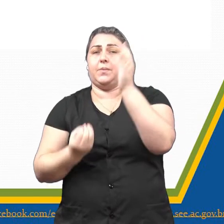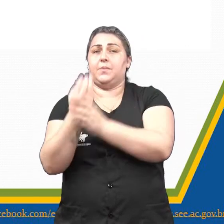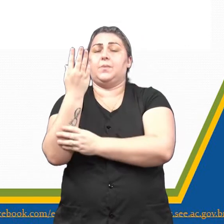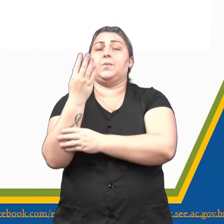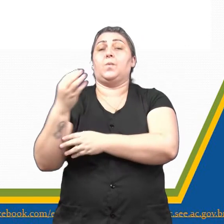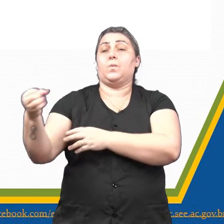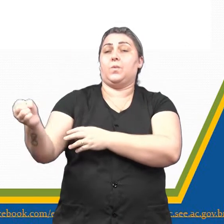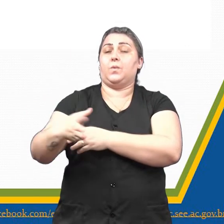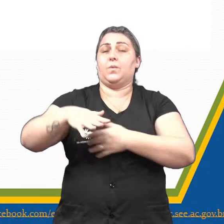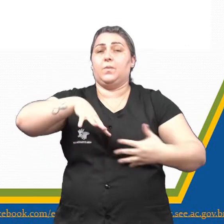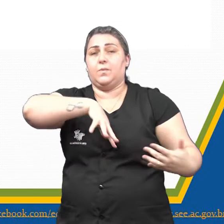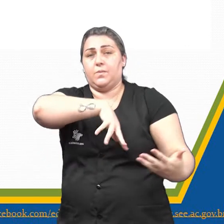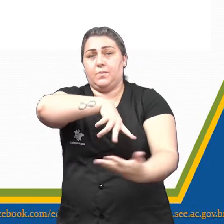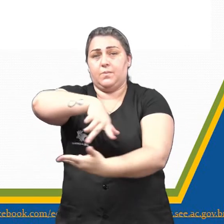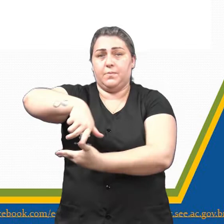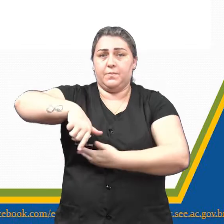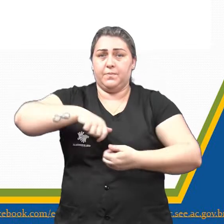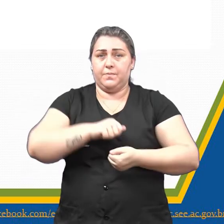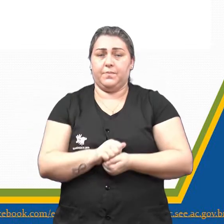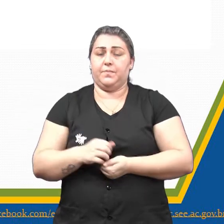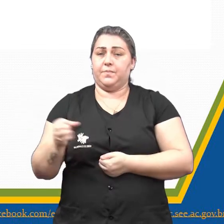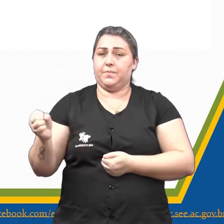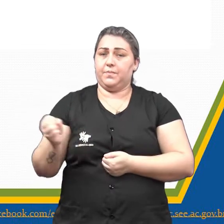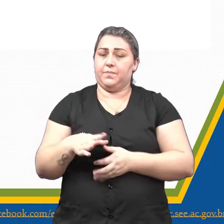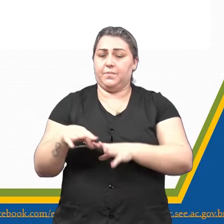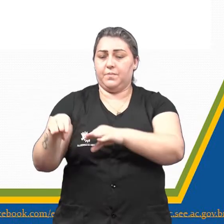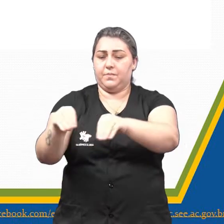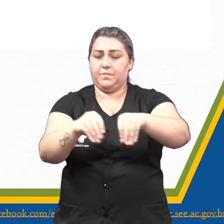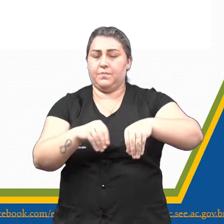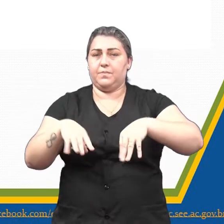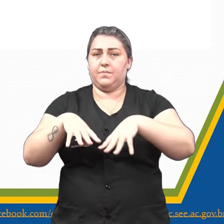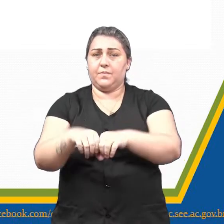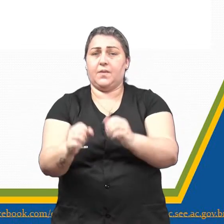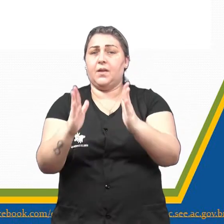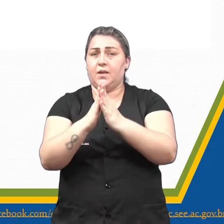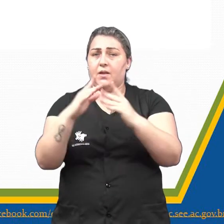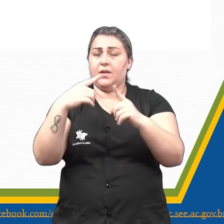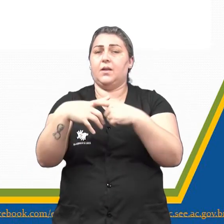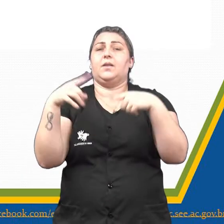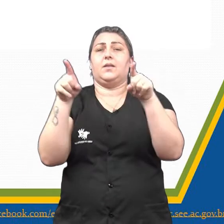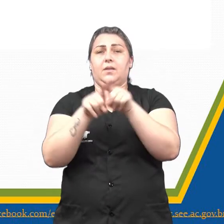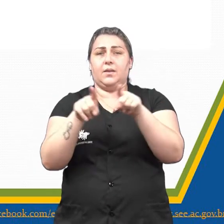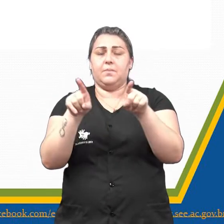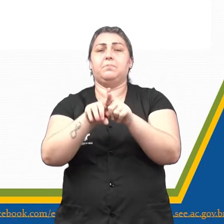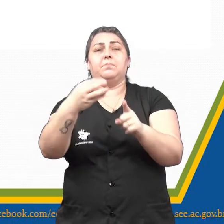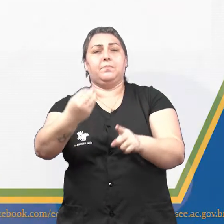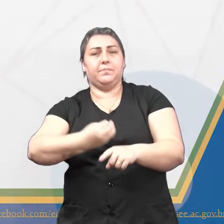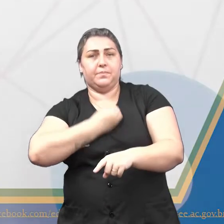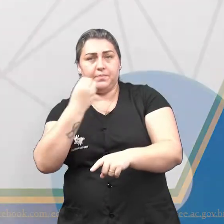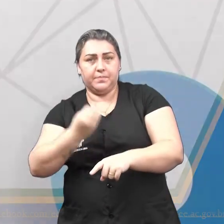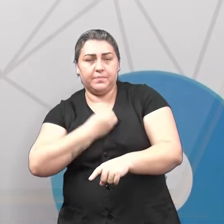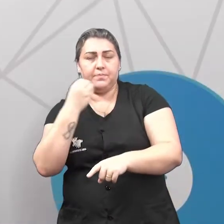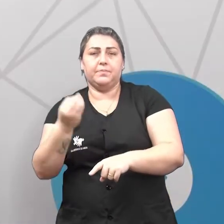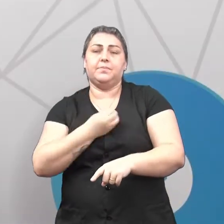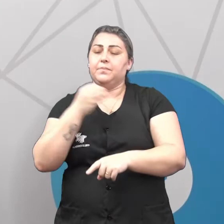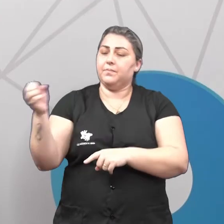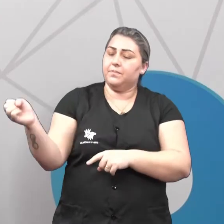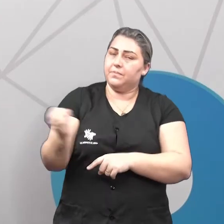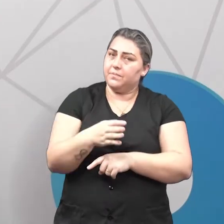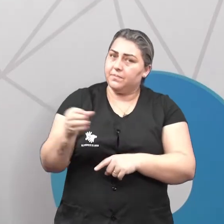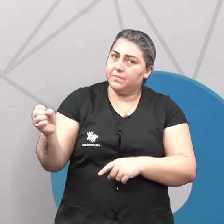esse novo mundo, né, esses novos territórios. Então, a igreja também estava presente nesses